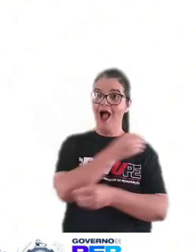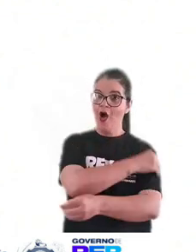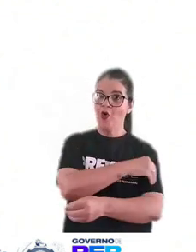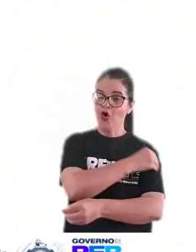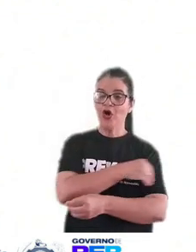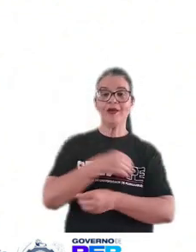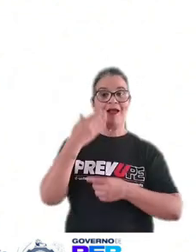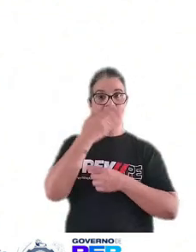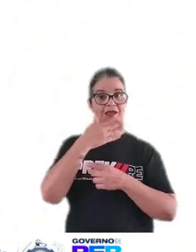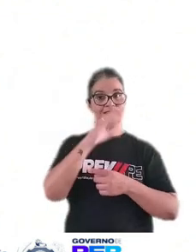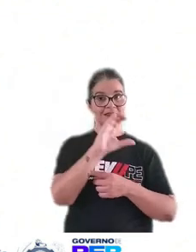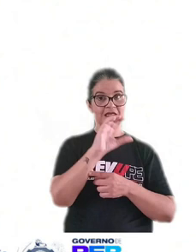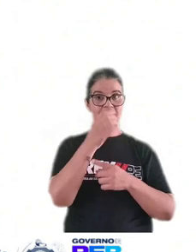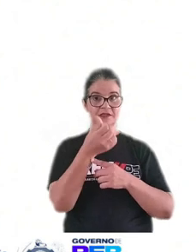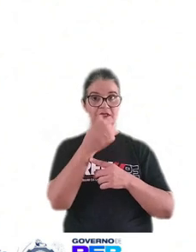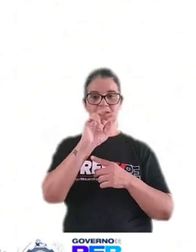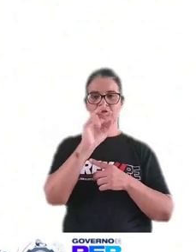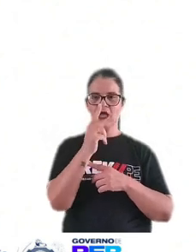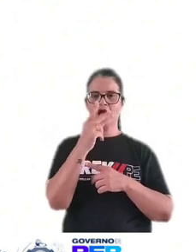glicose